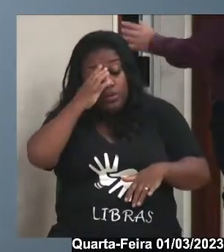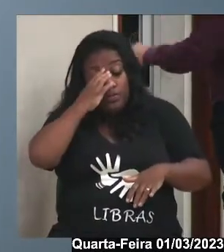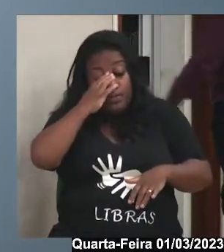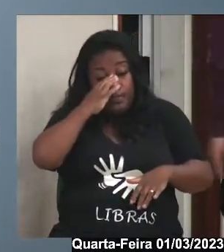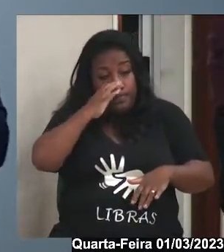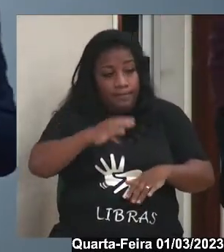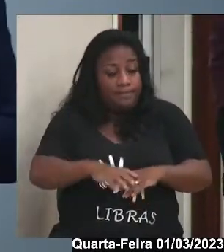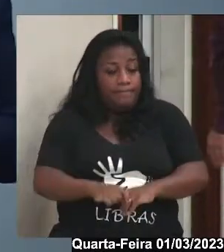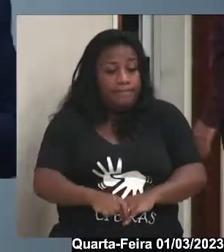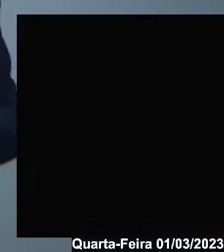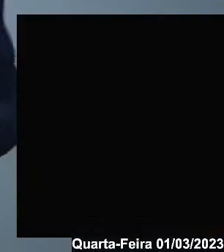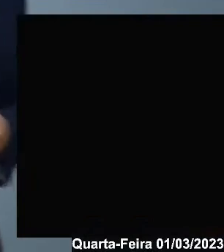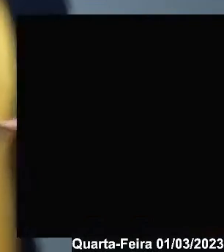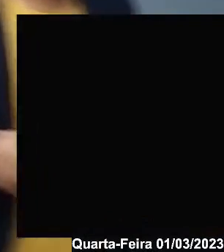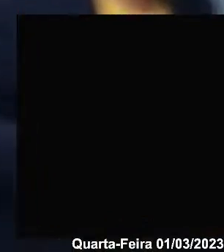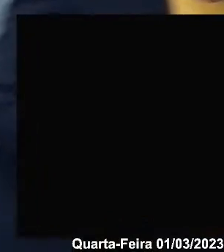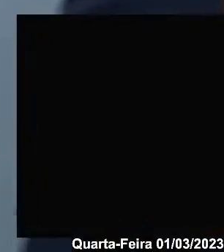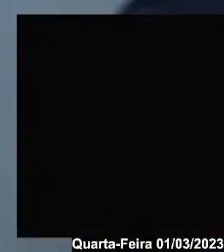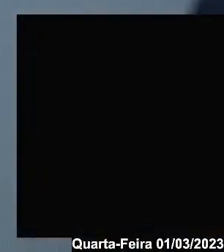cidade.